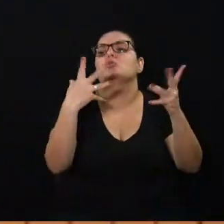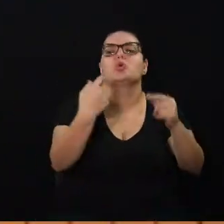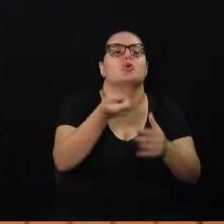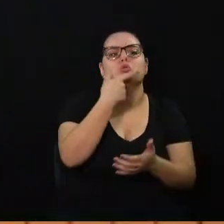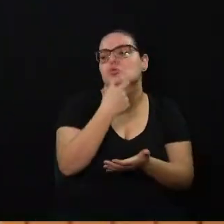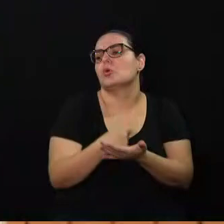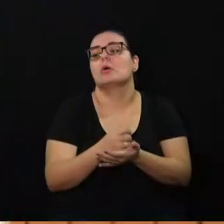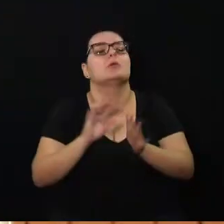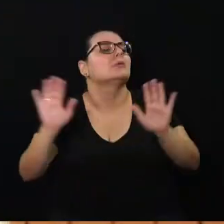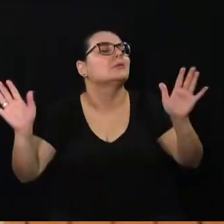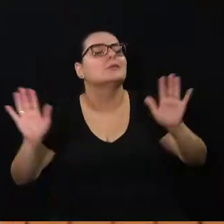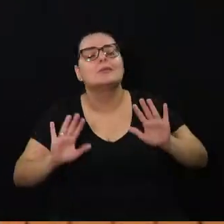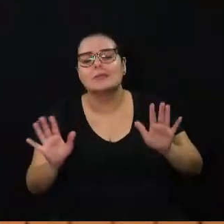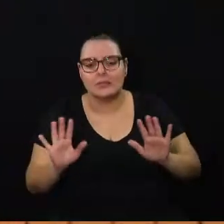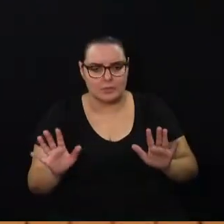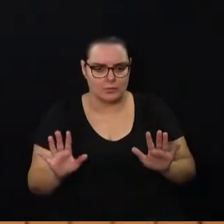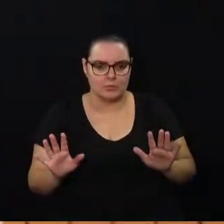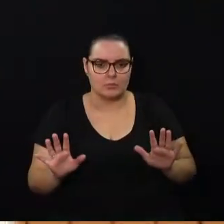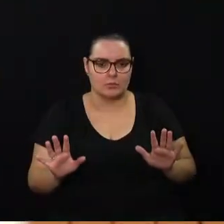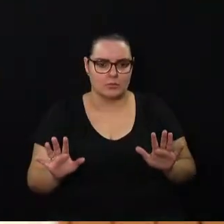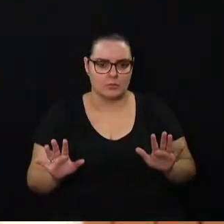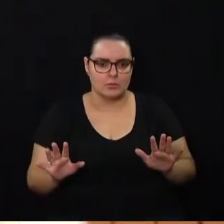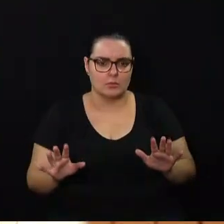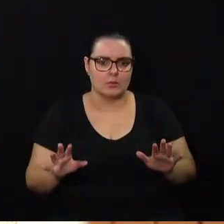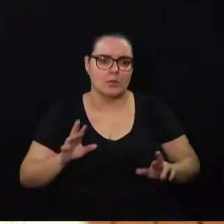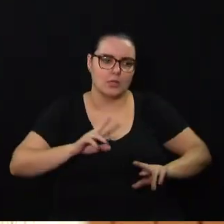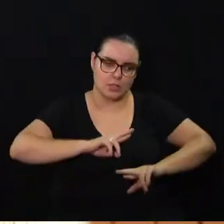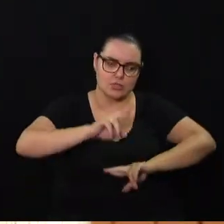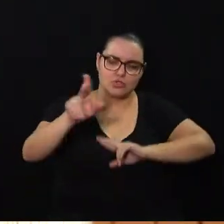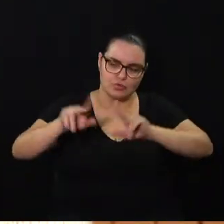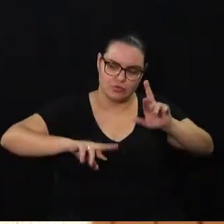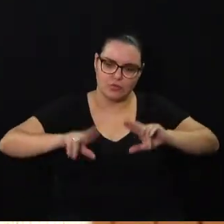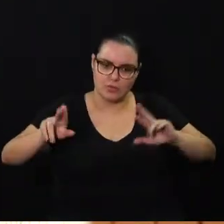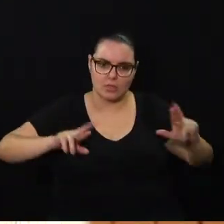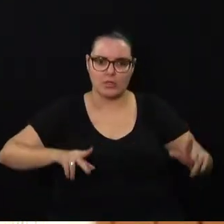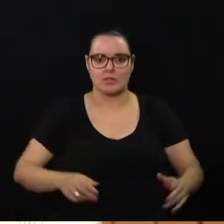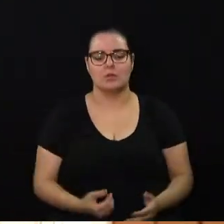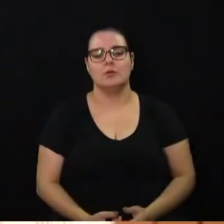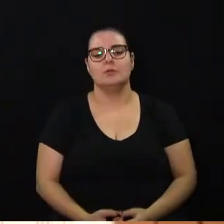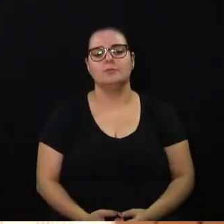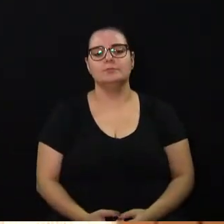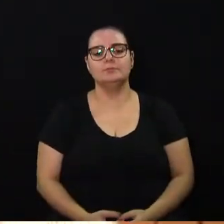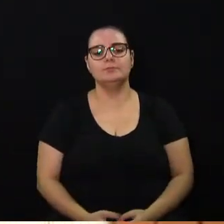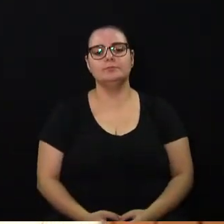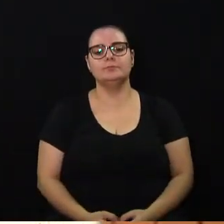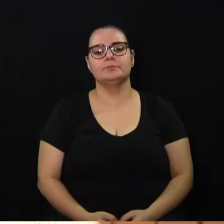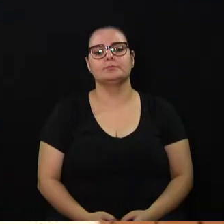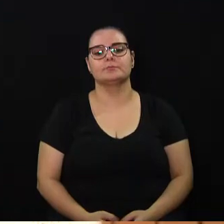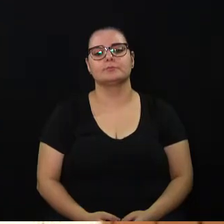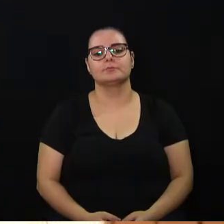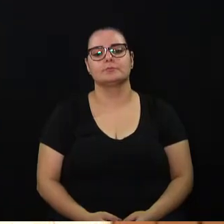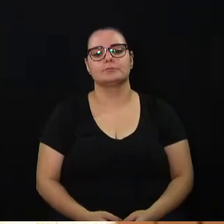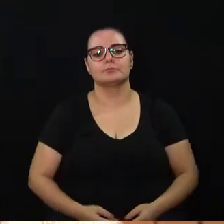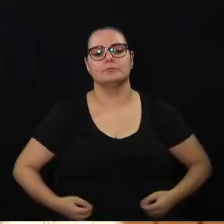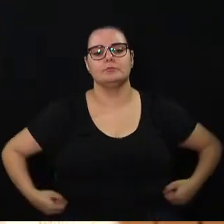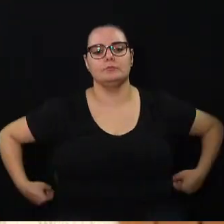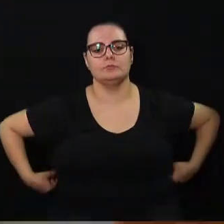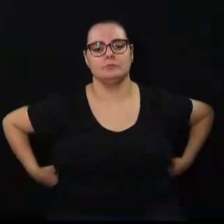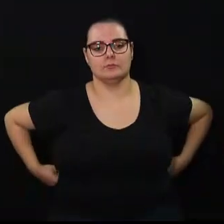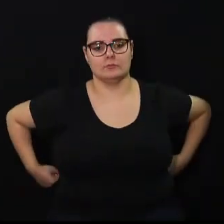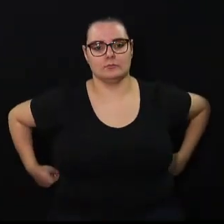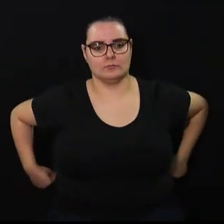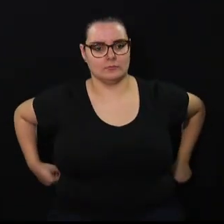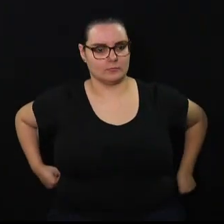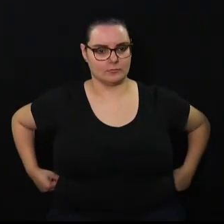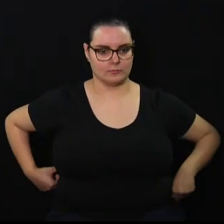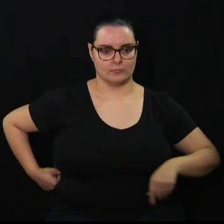psiquiatra usar todos eles porque realmente incidência muito grande é então os critérios